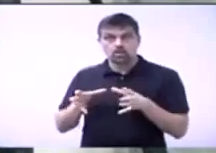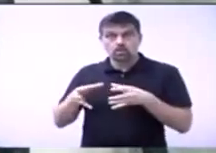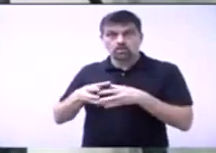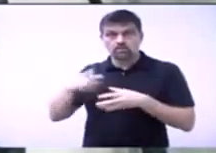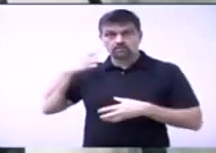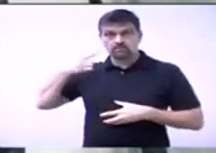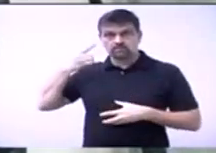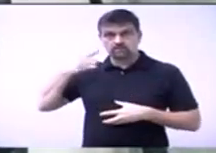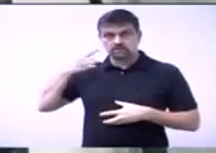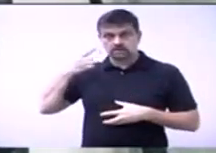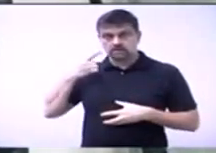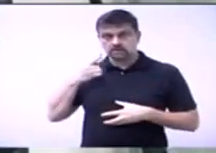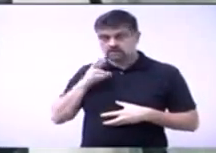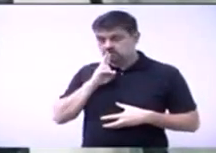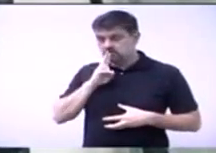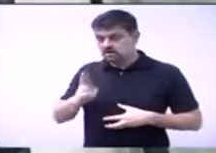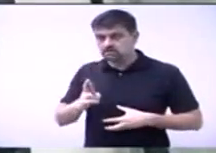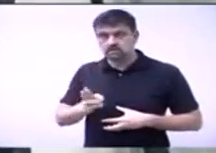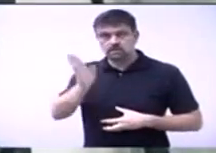não poderia ter